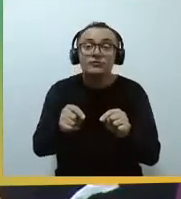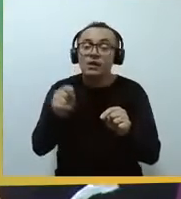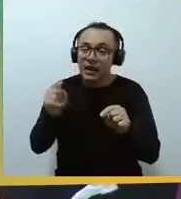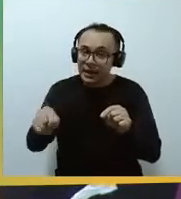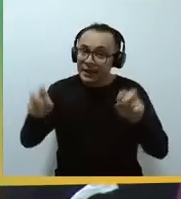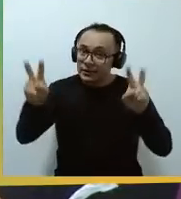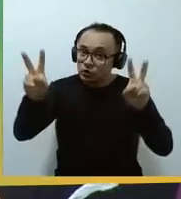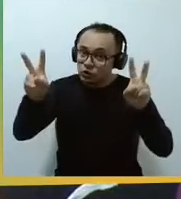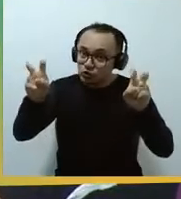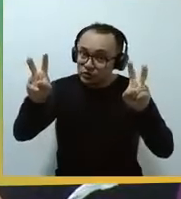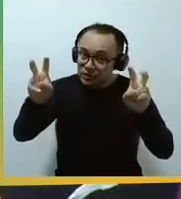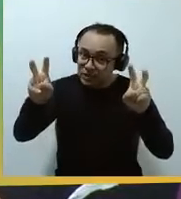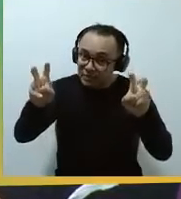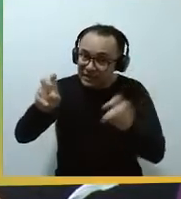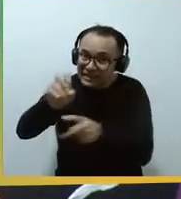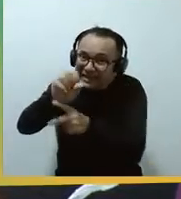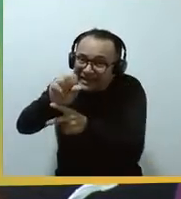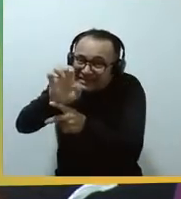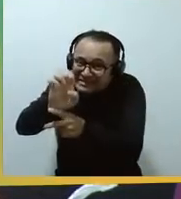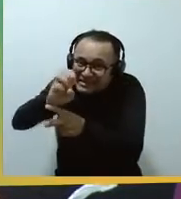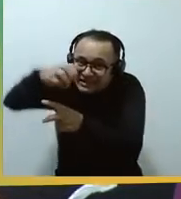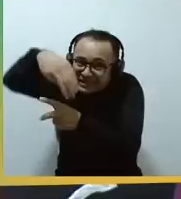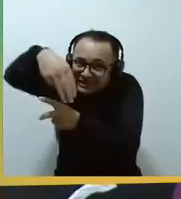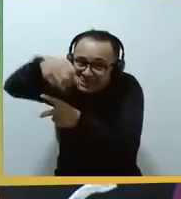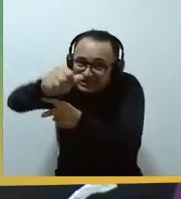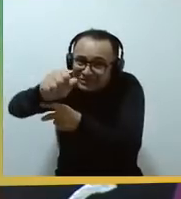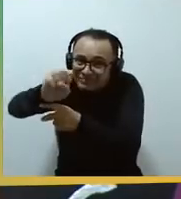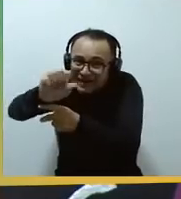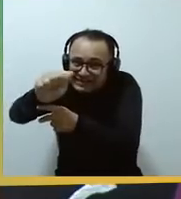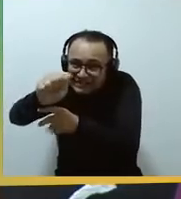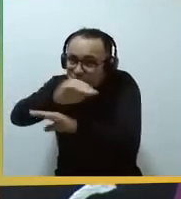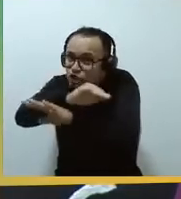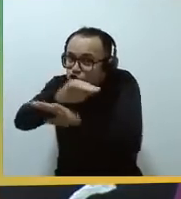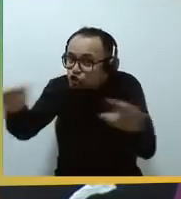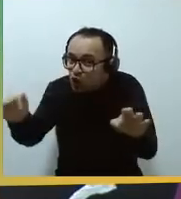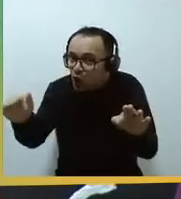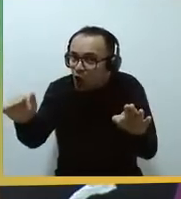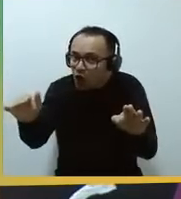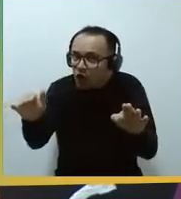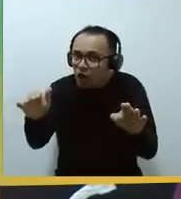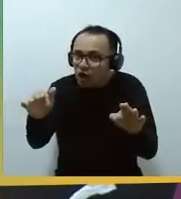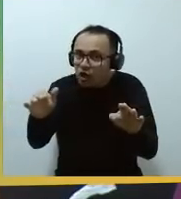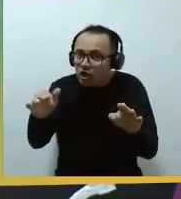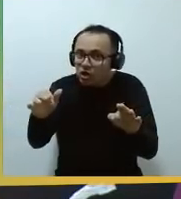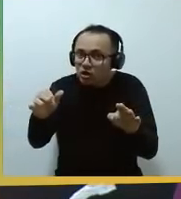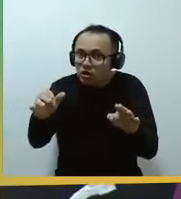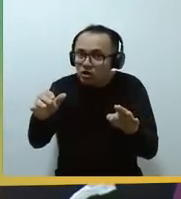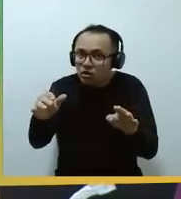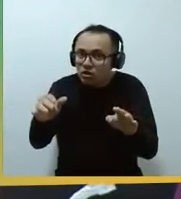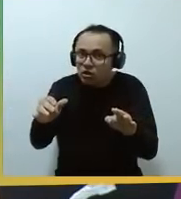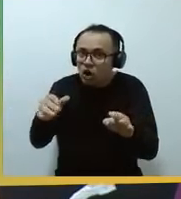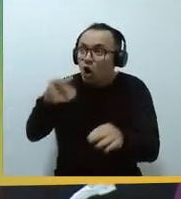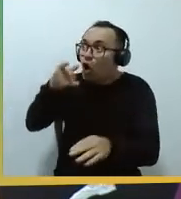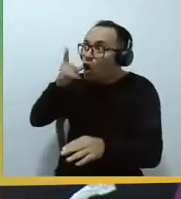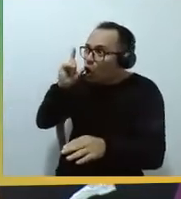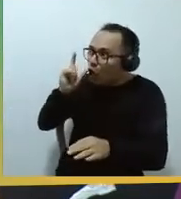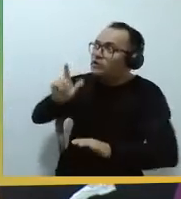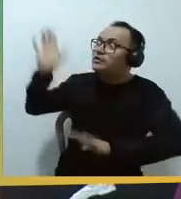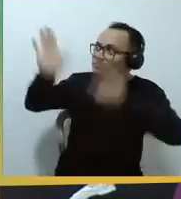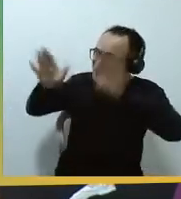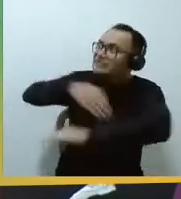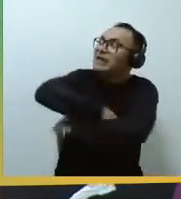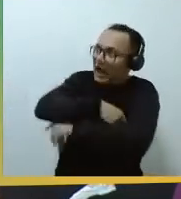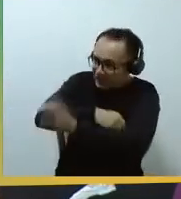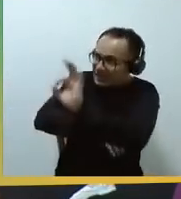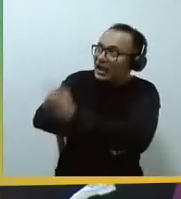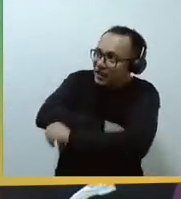a SEMASA. É isso que a população quer ouvir. Tudo que ontem a senhora não se manifestou, né, vereadora? Ontem a senhora não se manifestou, né? Mas é porque o senhor garantiu